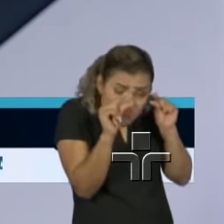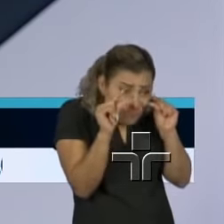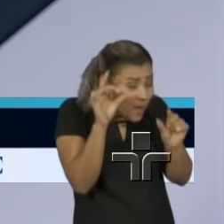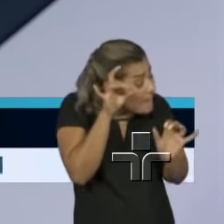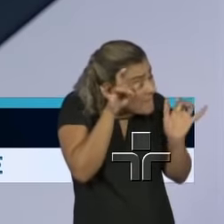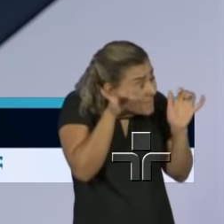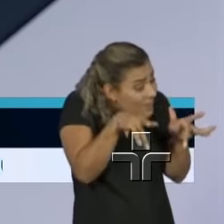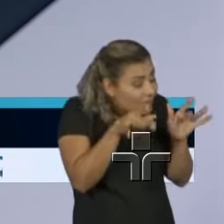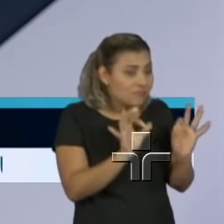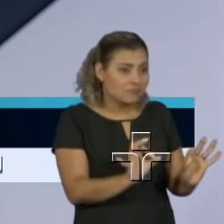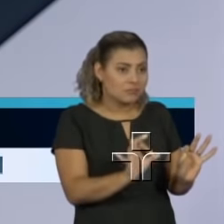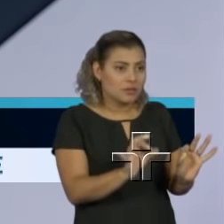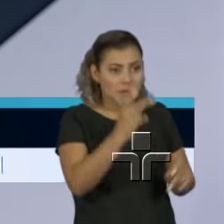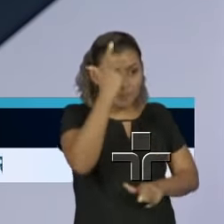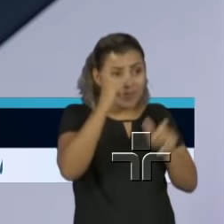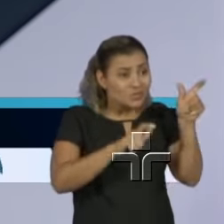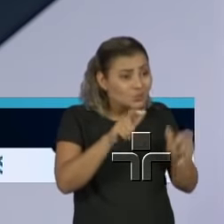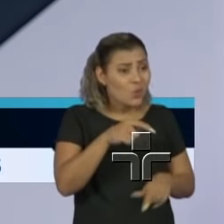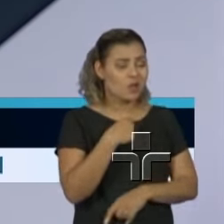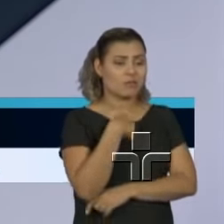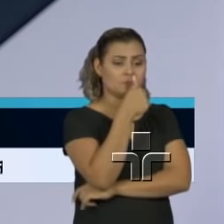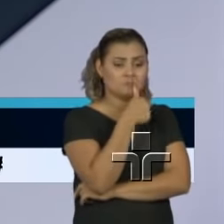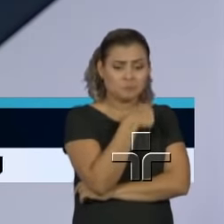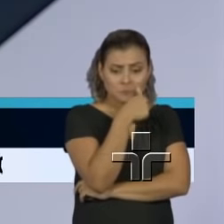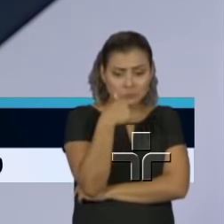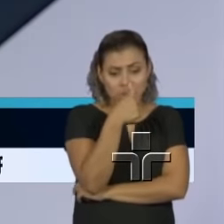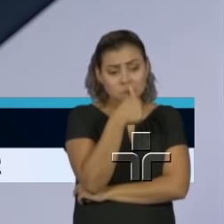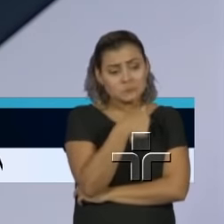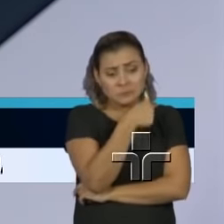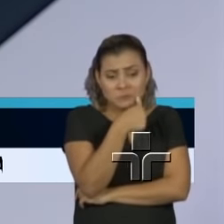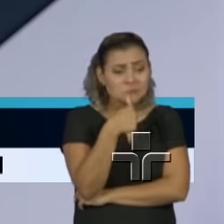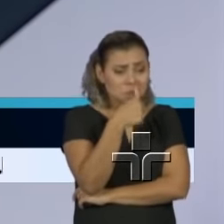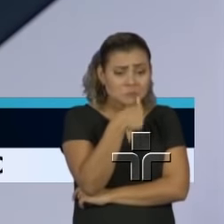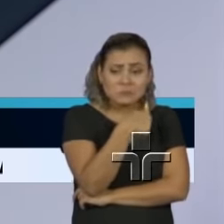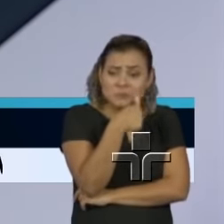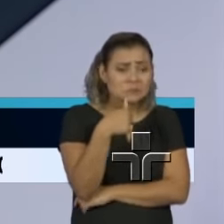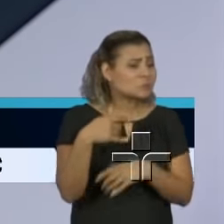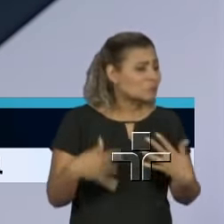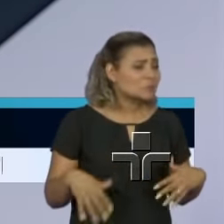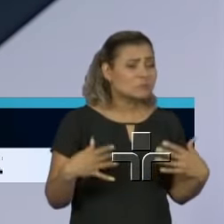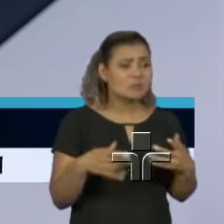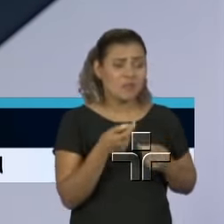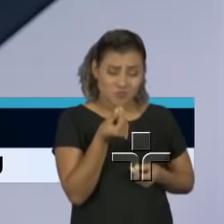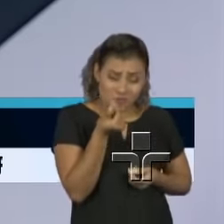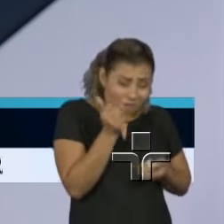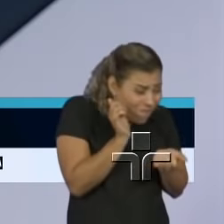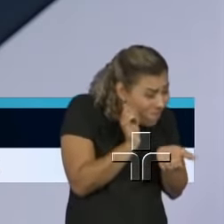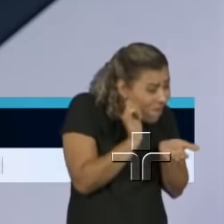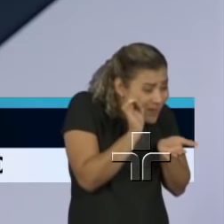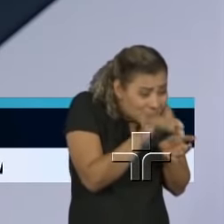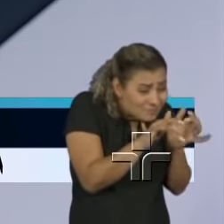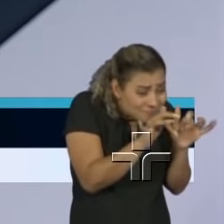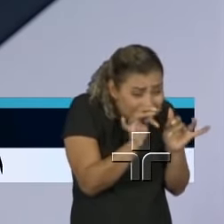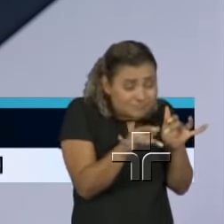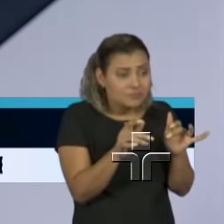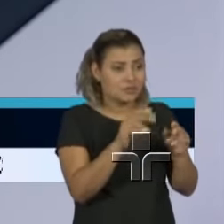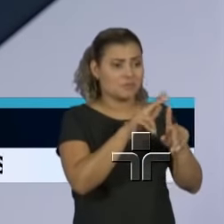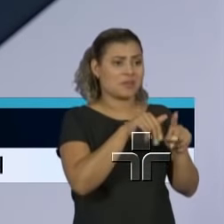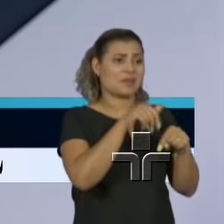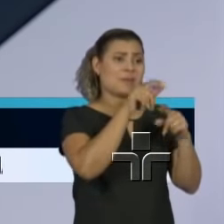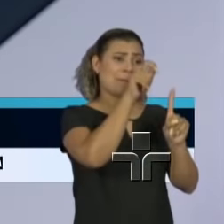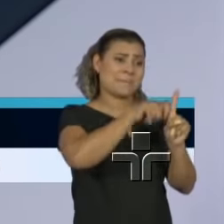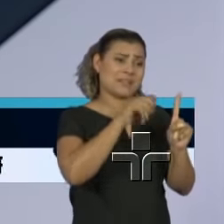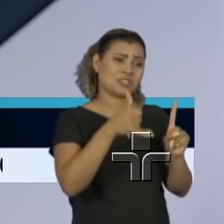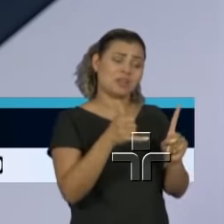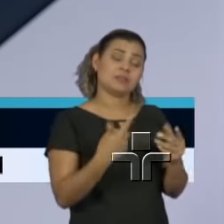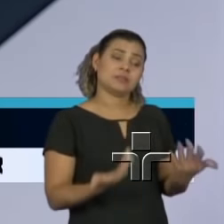as privações que o sujeito, às quais o sujeito tem que se submeter para deixar a graninha toda para janeiro ficar ali, é